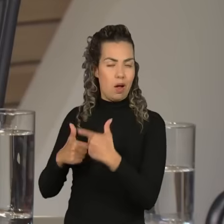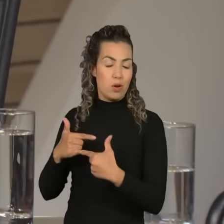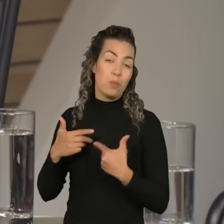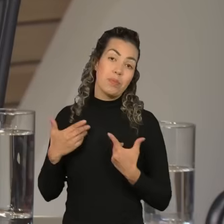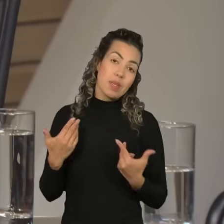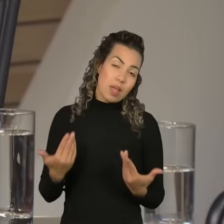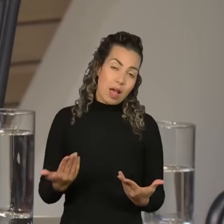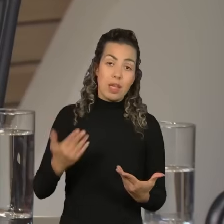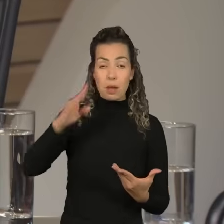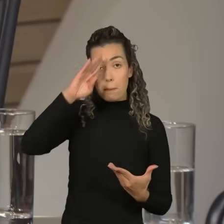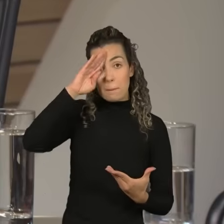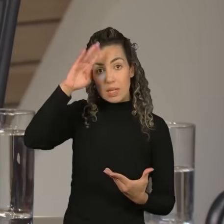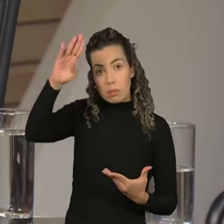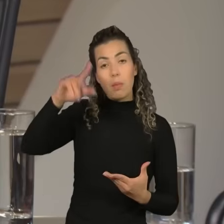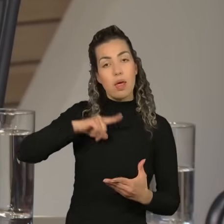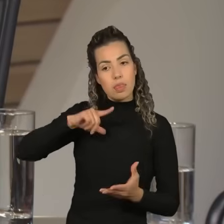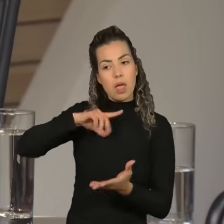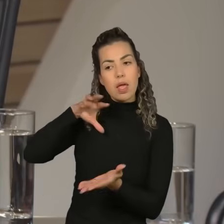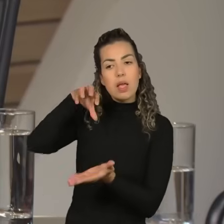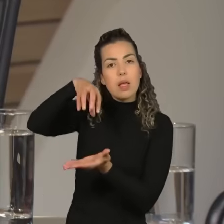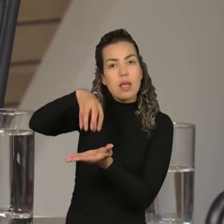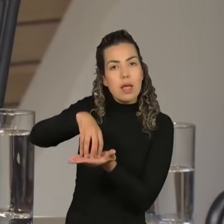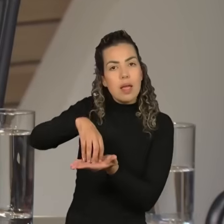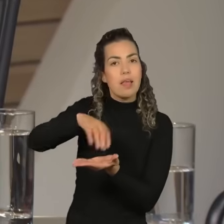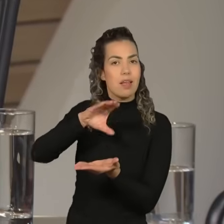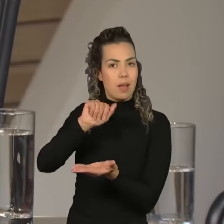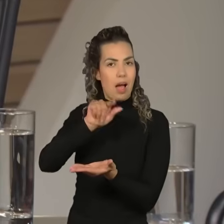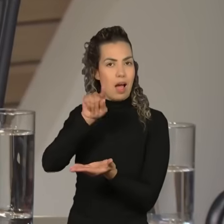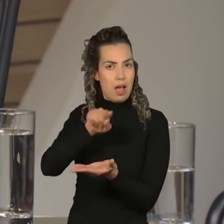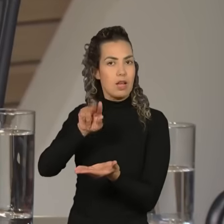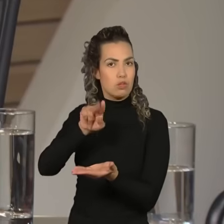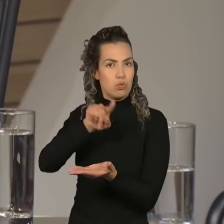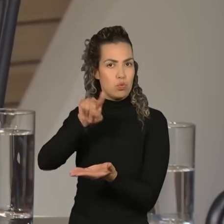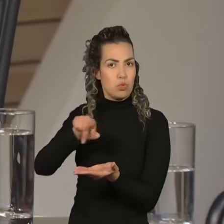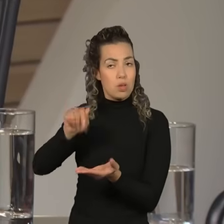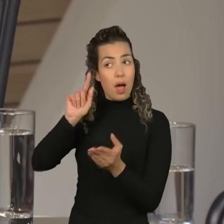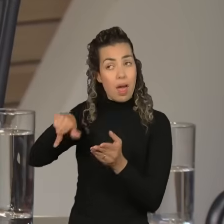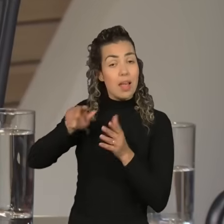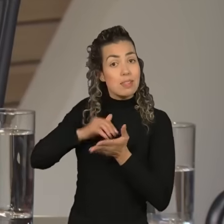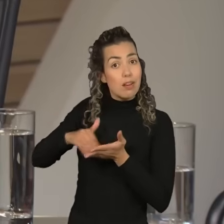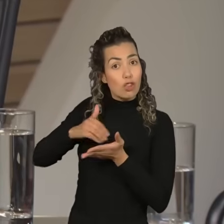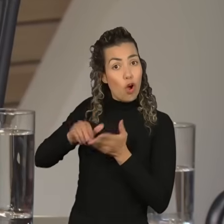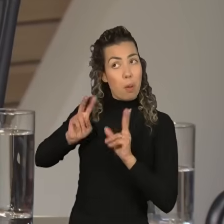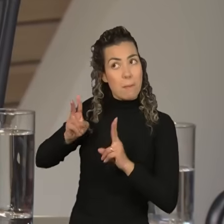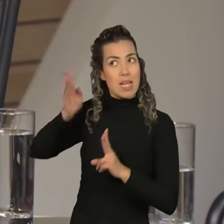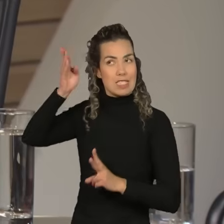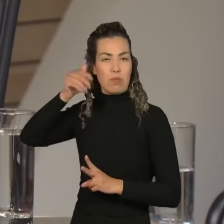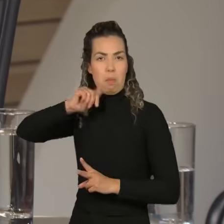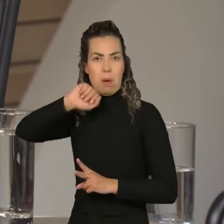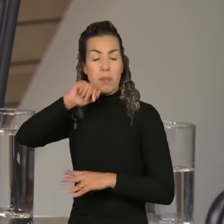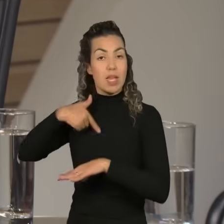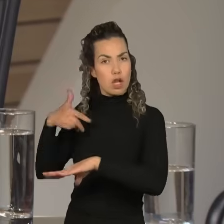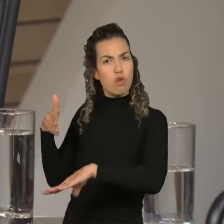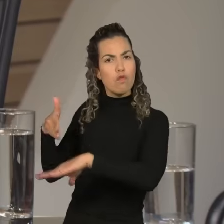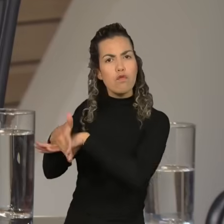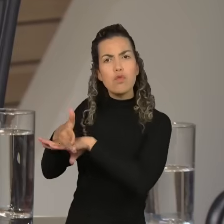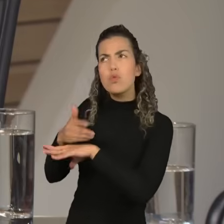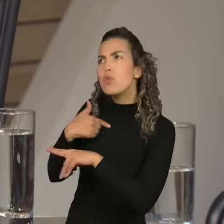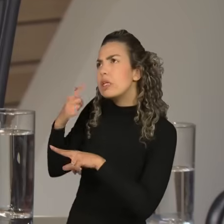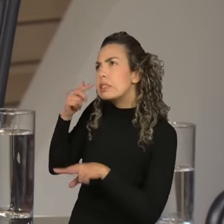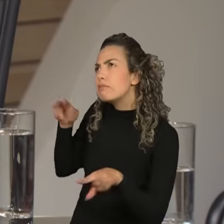acervo dele, que fica na Sociedade Viva Cazuza, no escritório de Lucinha, para entender os manuscritos. E lá eu encontrei uma